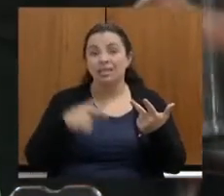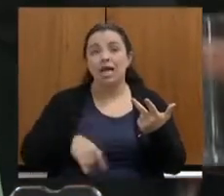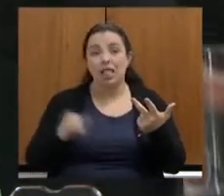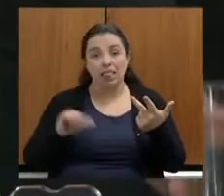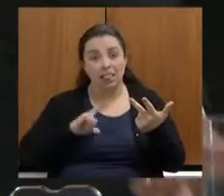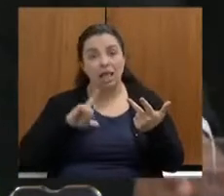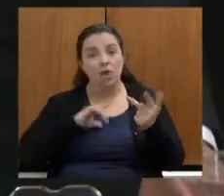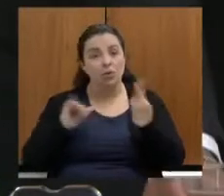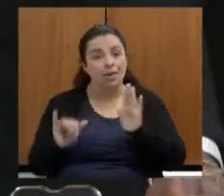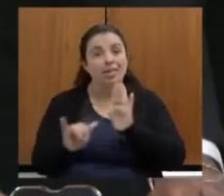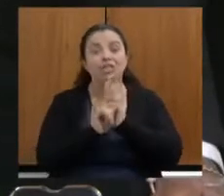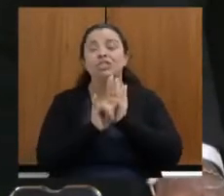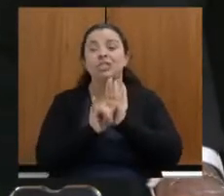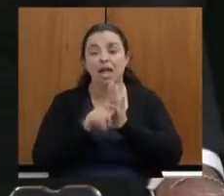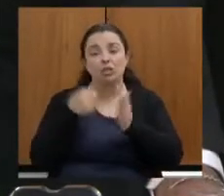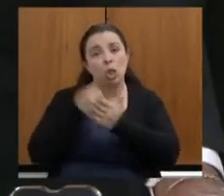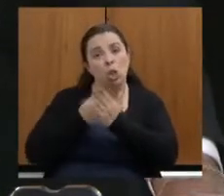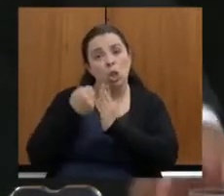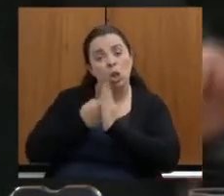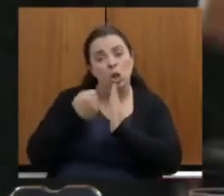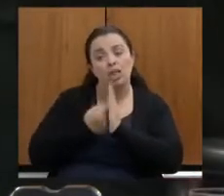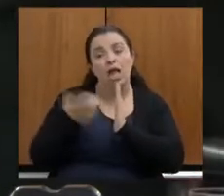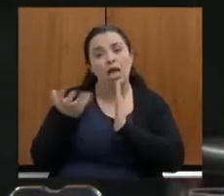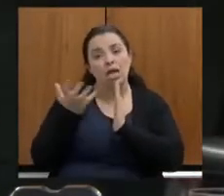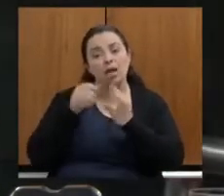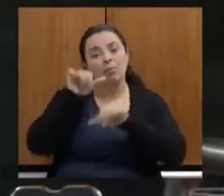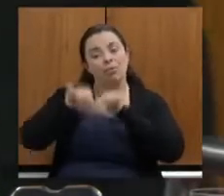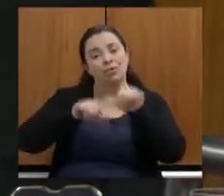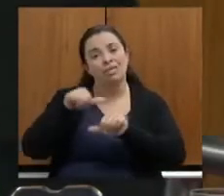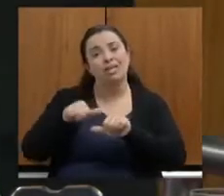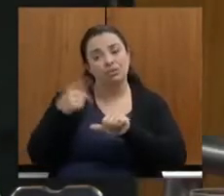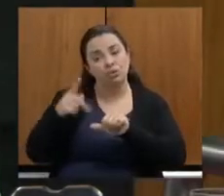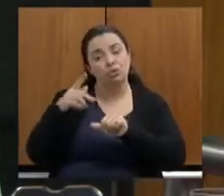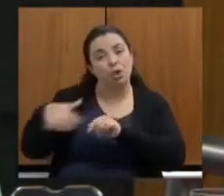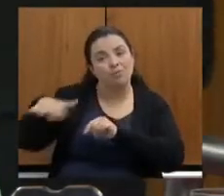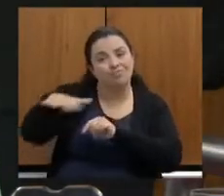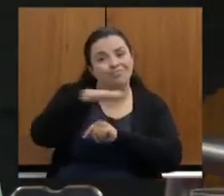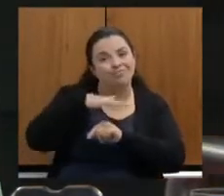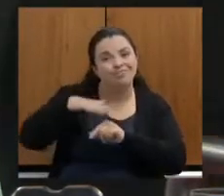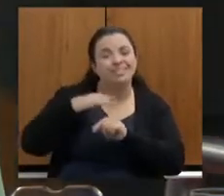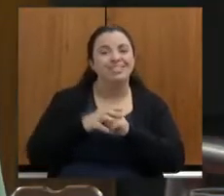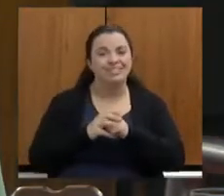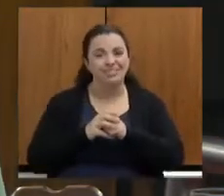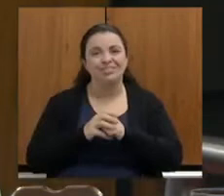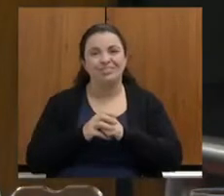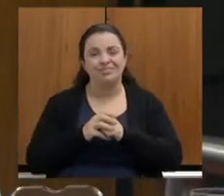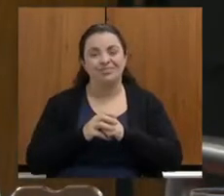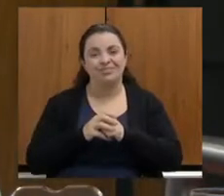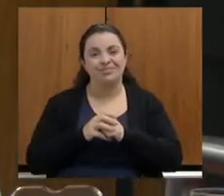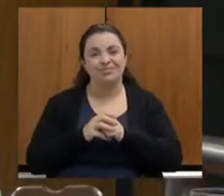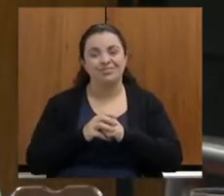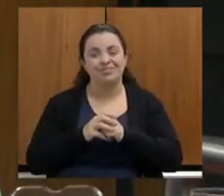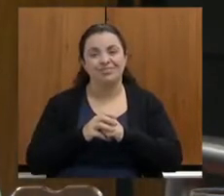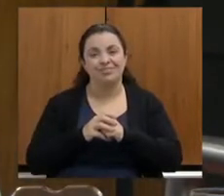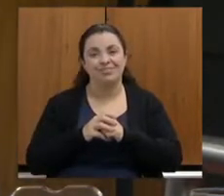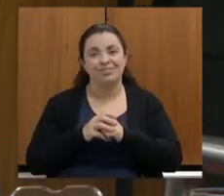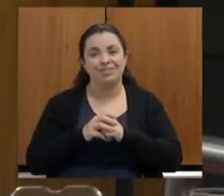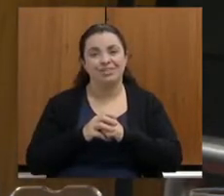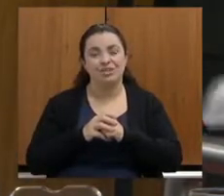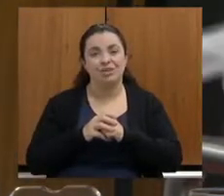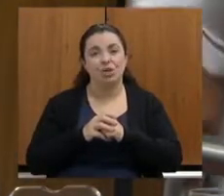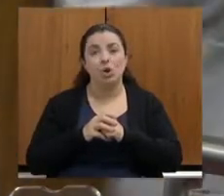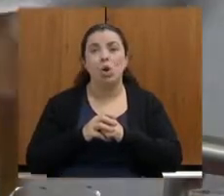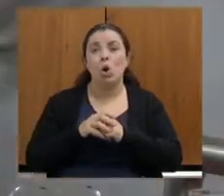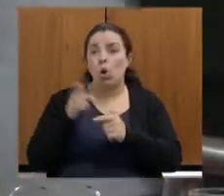a identidade a buscar e lutar por transformações no meio Onde vive é a solução dos problemas